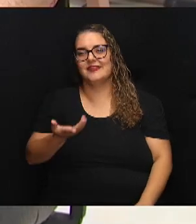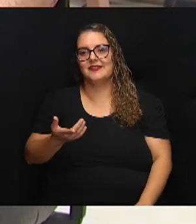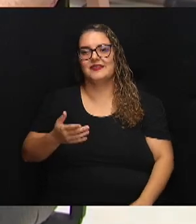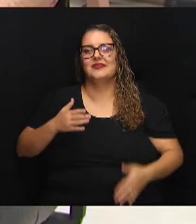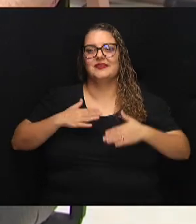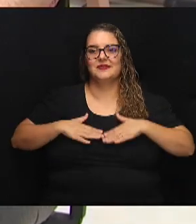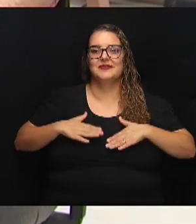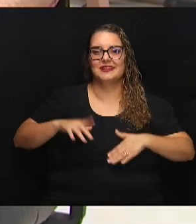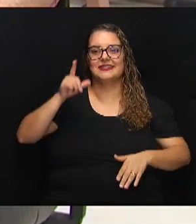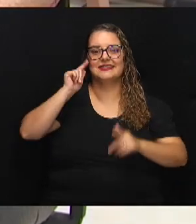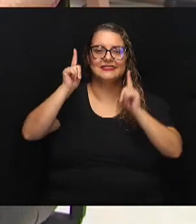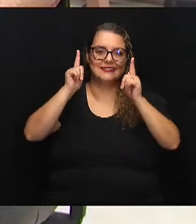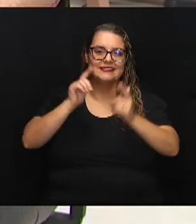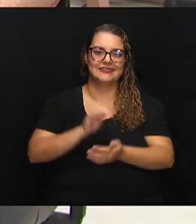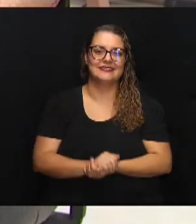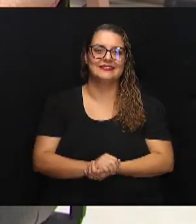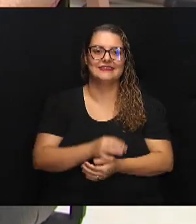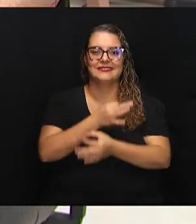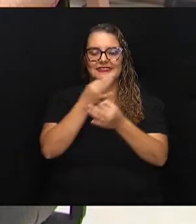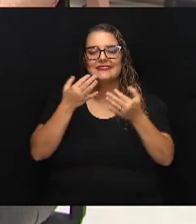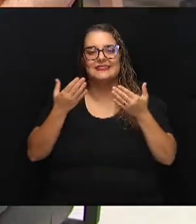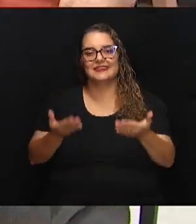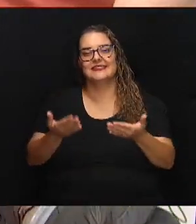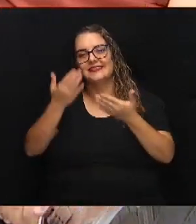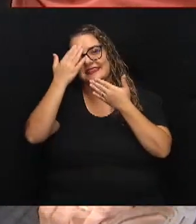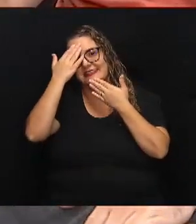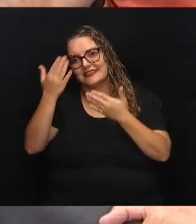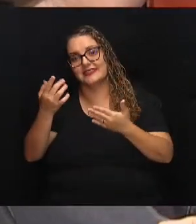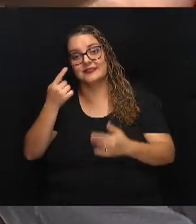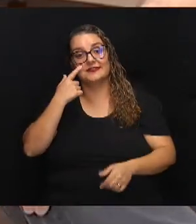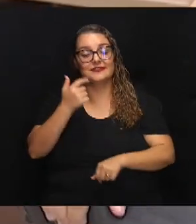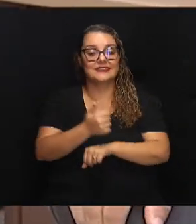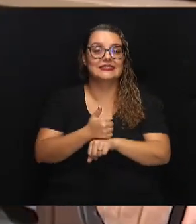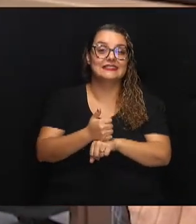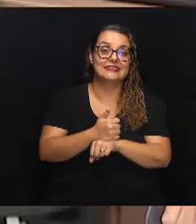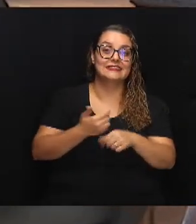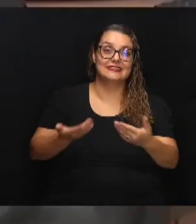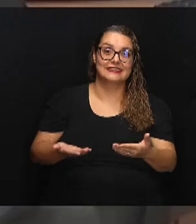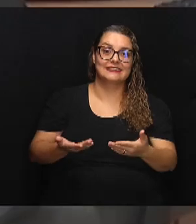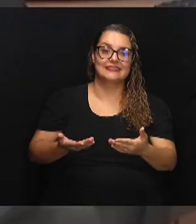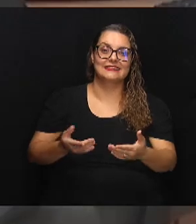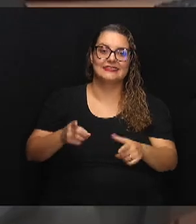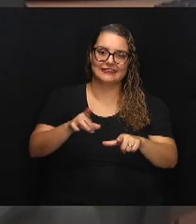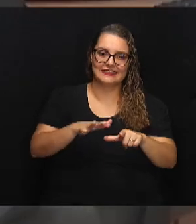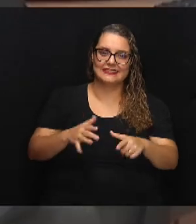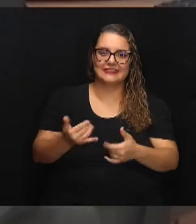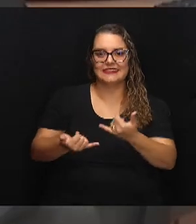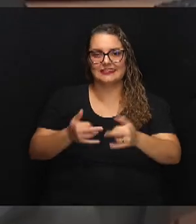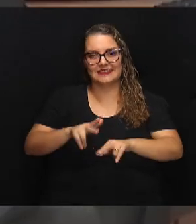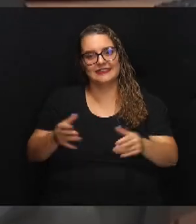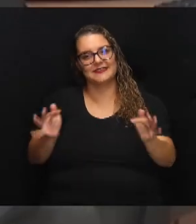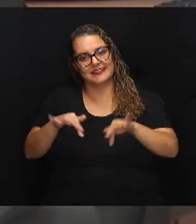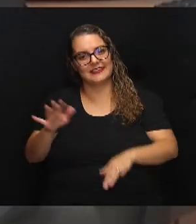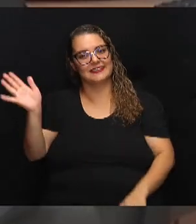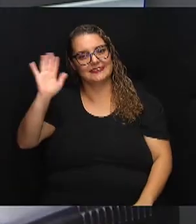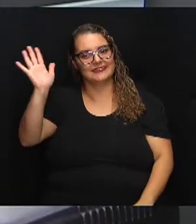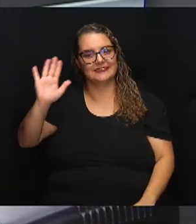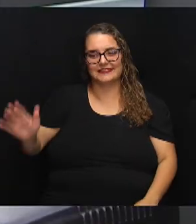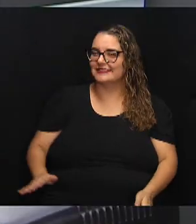se divertir. Tá ótimo, muito obrigada. Se liga na profissão, design de games fica por aqui.